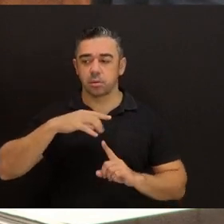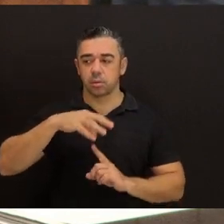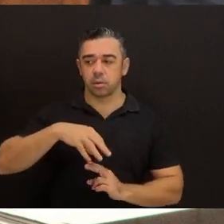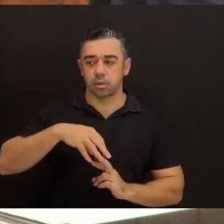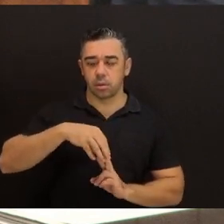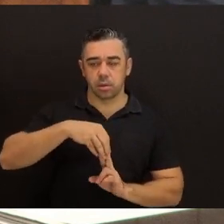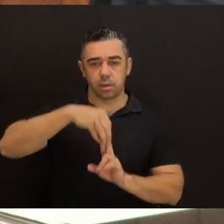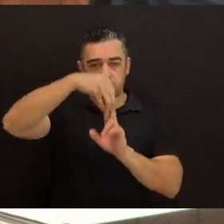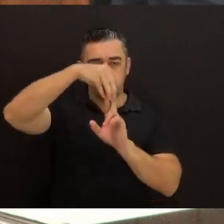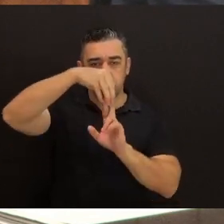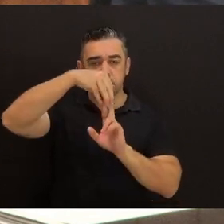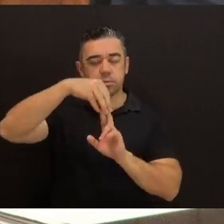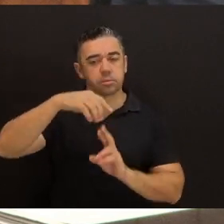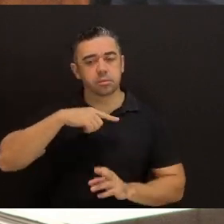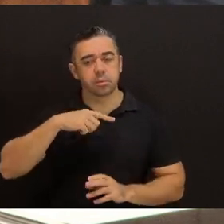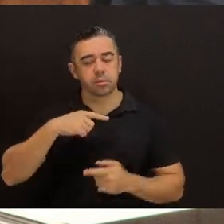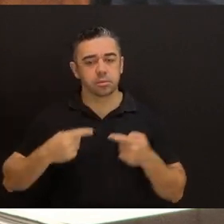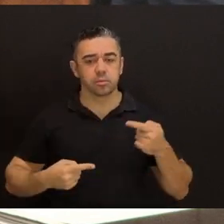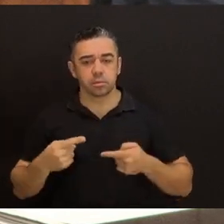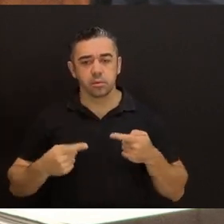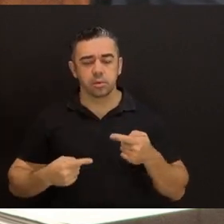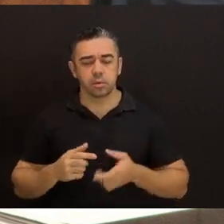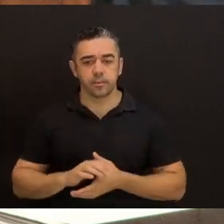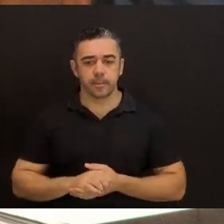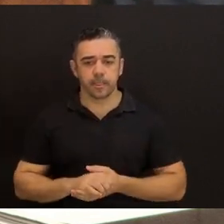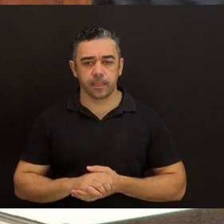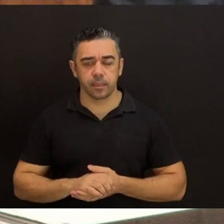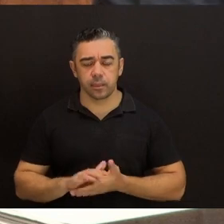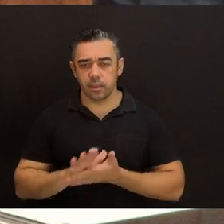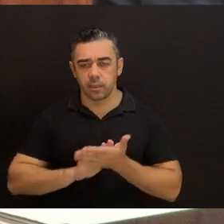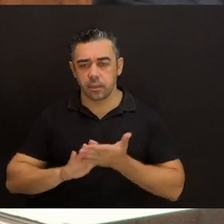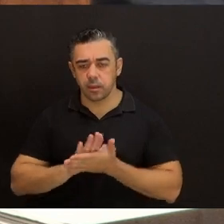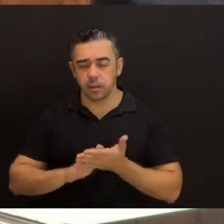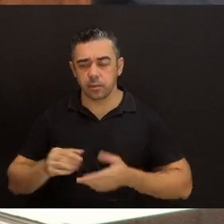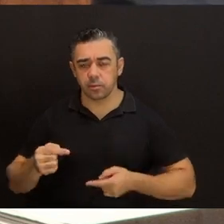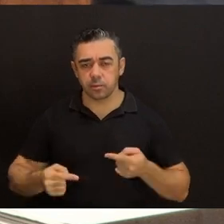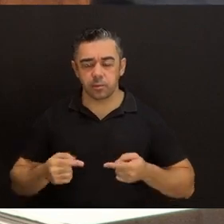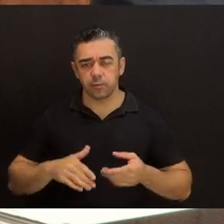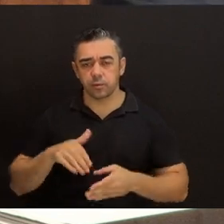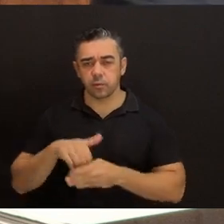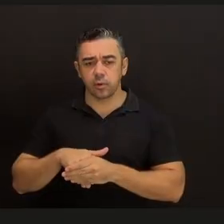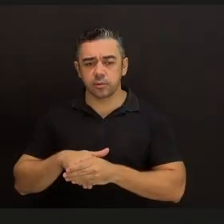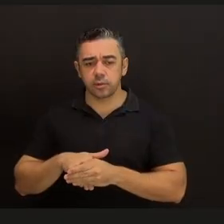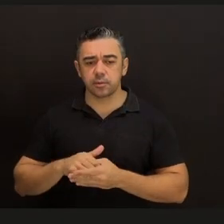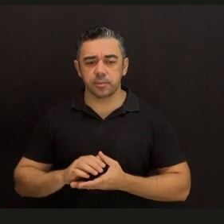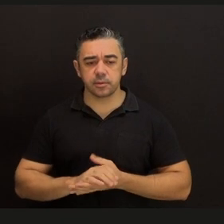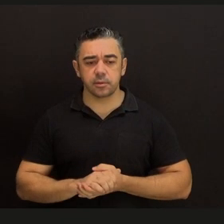em discussão não havendo a discussão passamos a votação